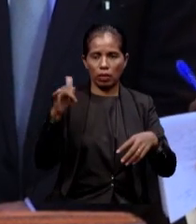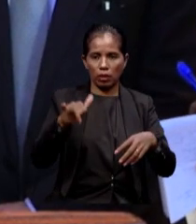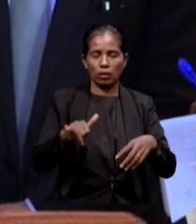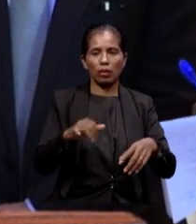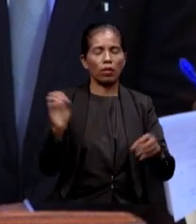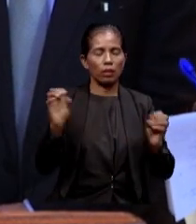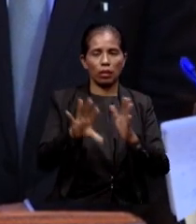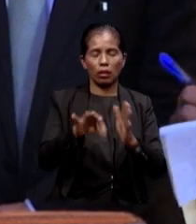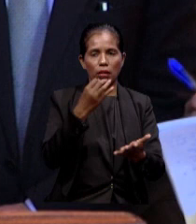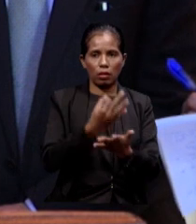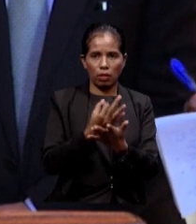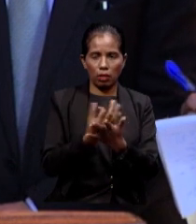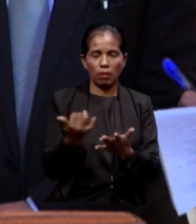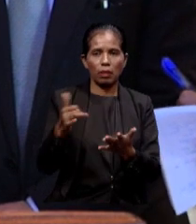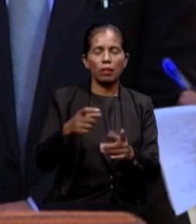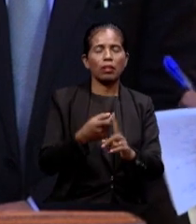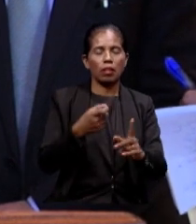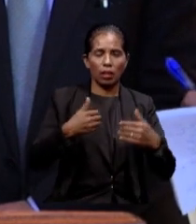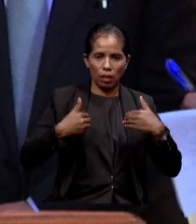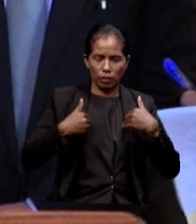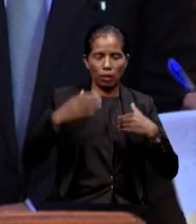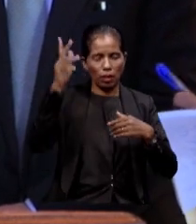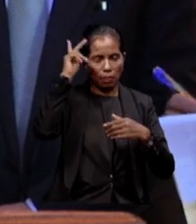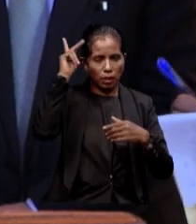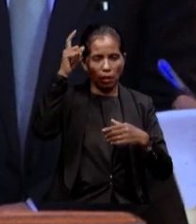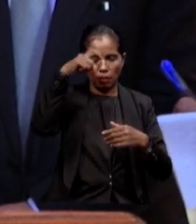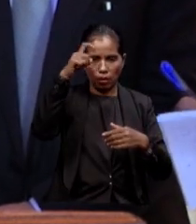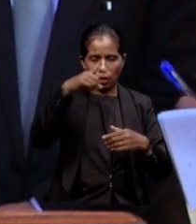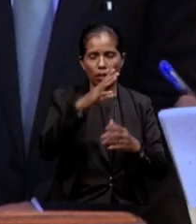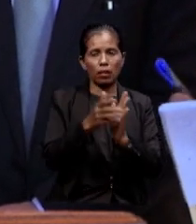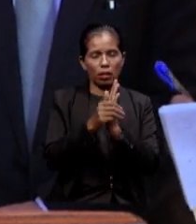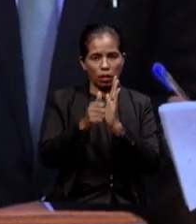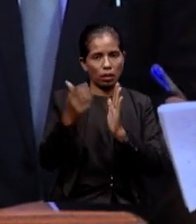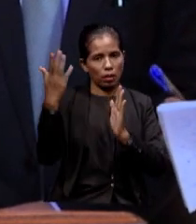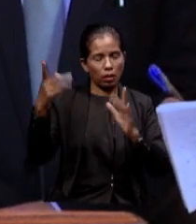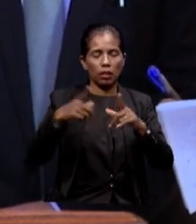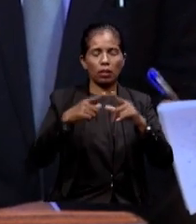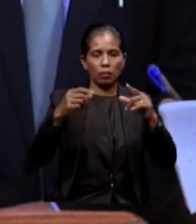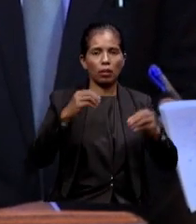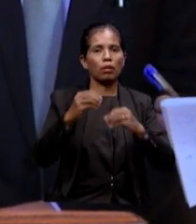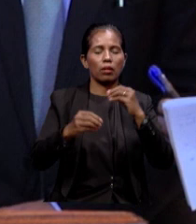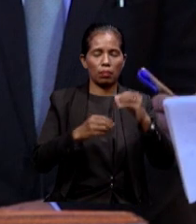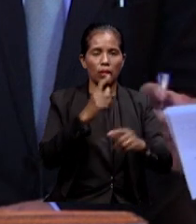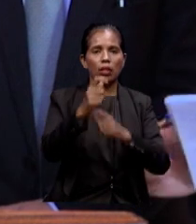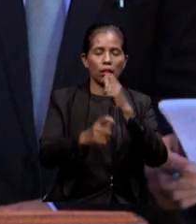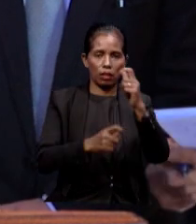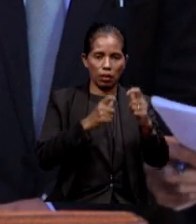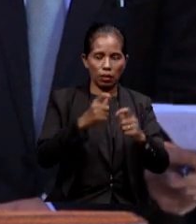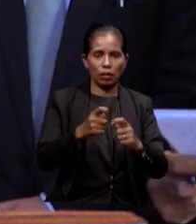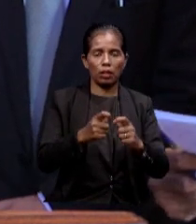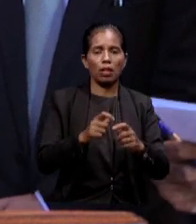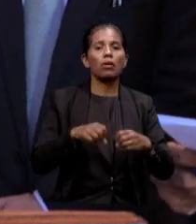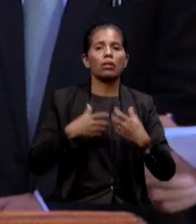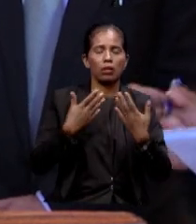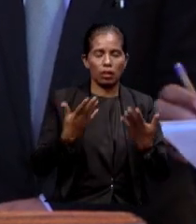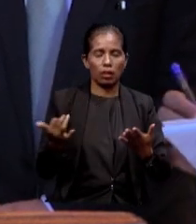heta nosal, mas precisamos de um conhecimento, de uma habilidade em Japão. Liliu conhecimento com a tecnologia ali, o ensaio